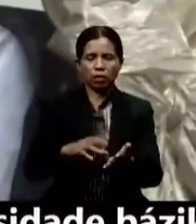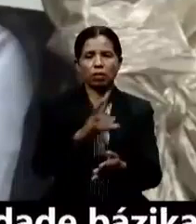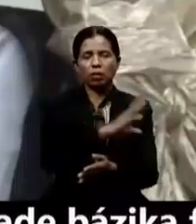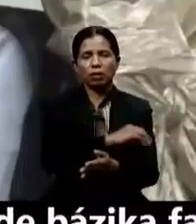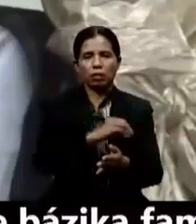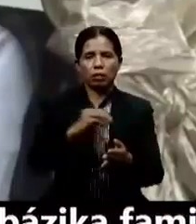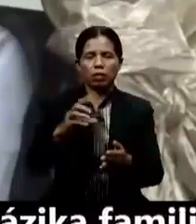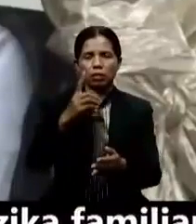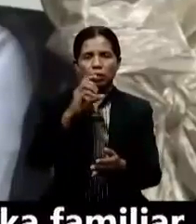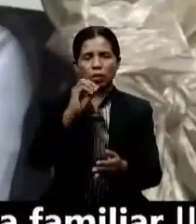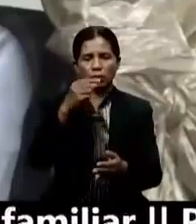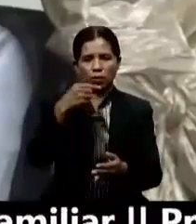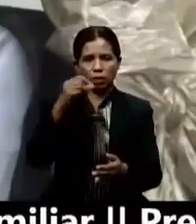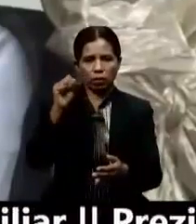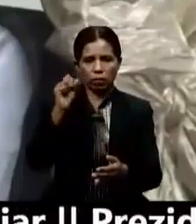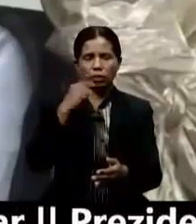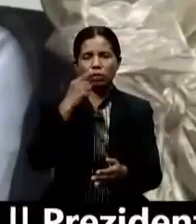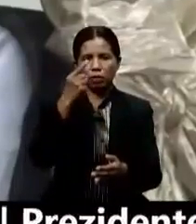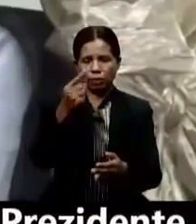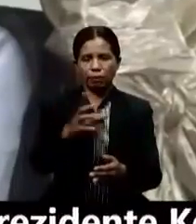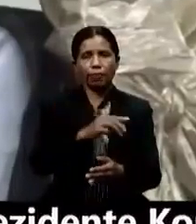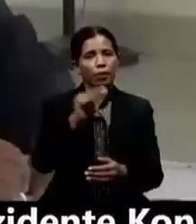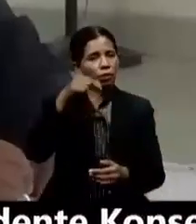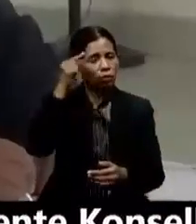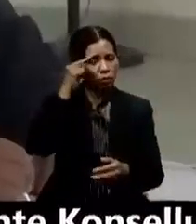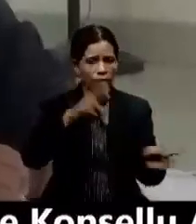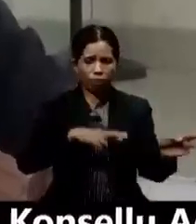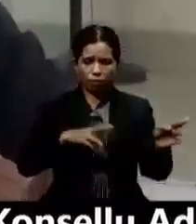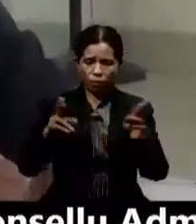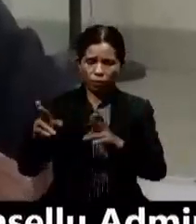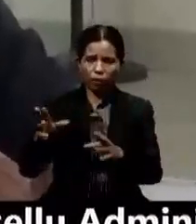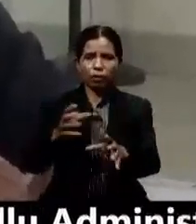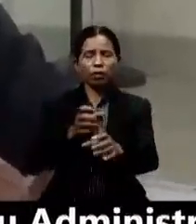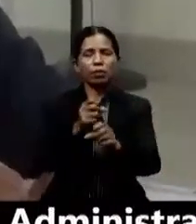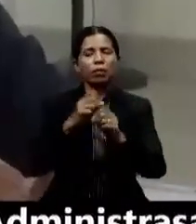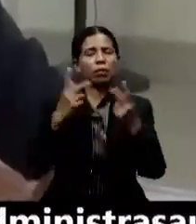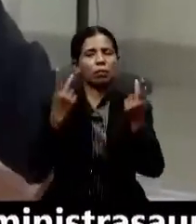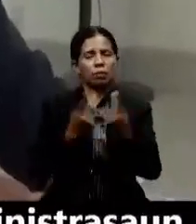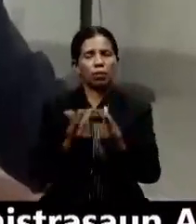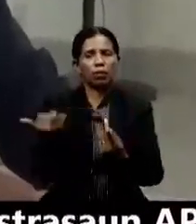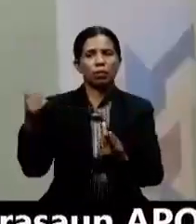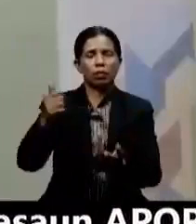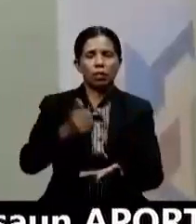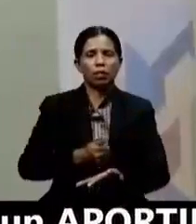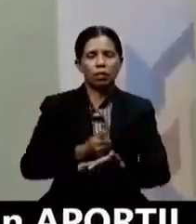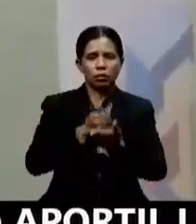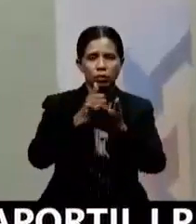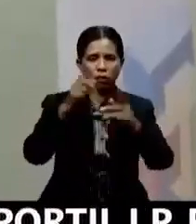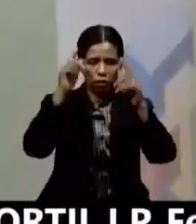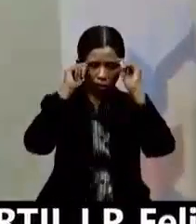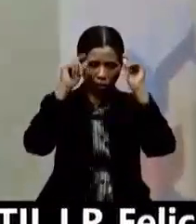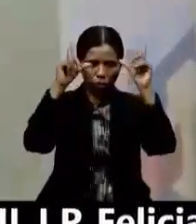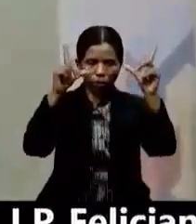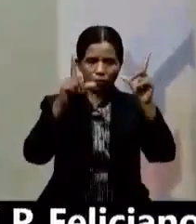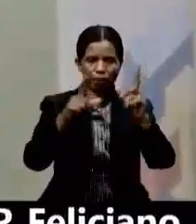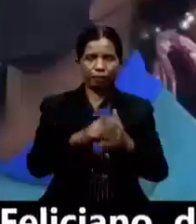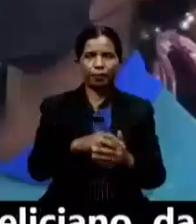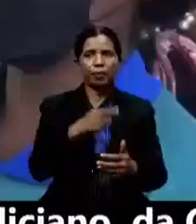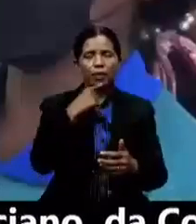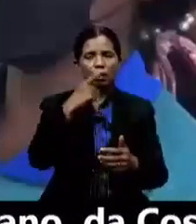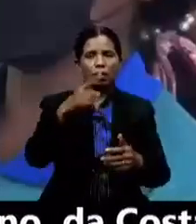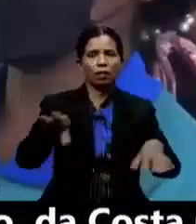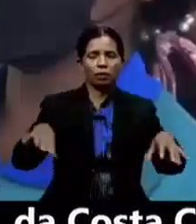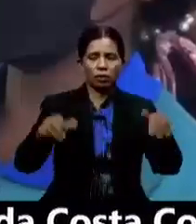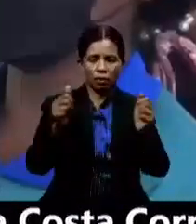Vocacional, Domingos López Lemos ATT, governo pronto ato simo companhia NBMAC ato apoio Timor-Leste. E sublinha